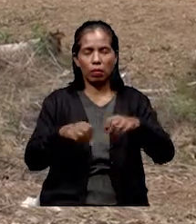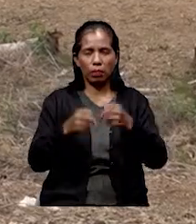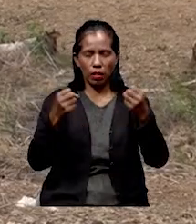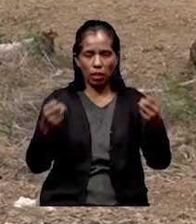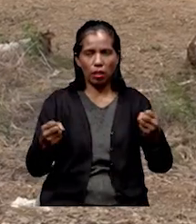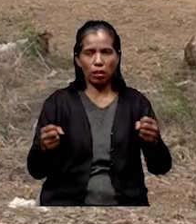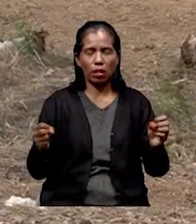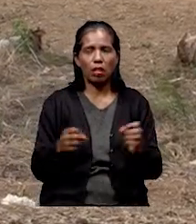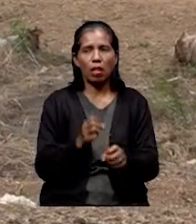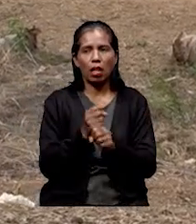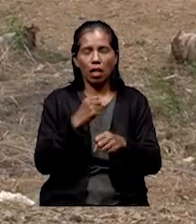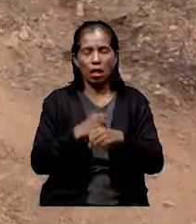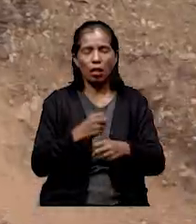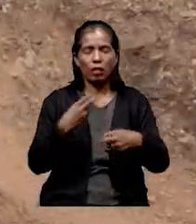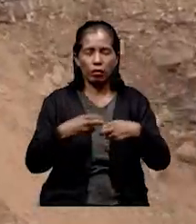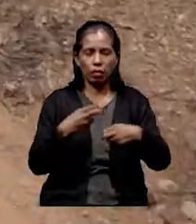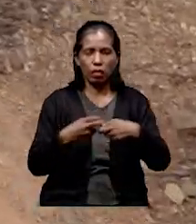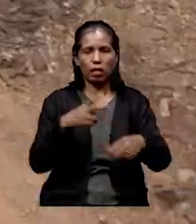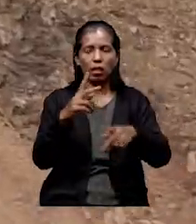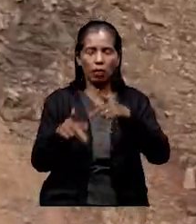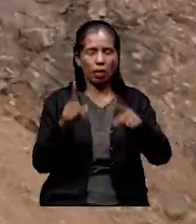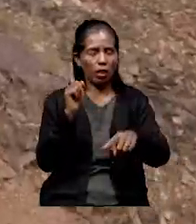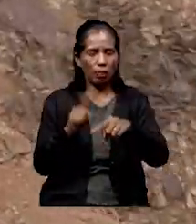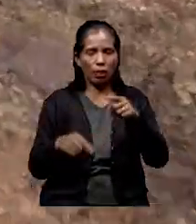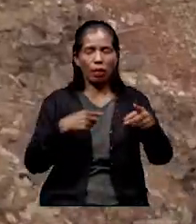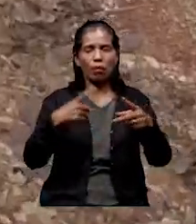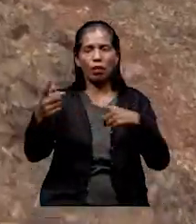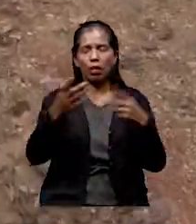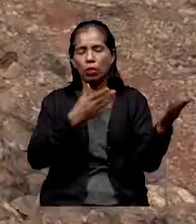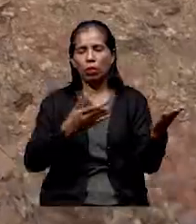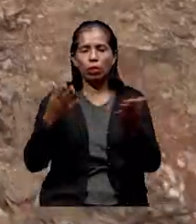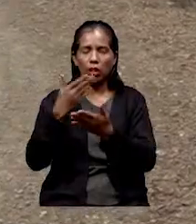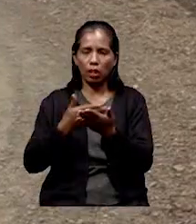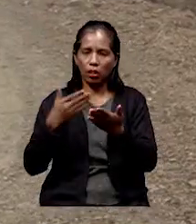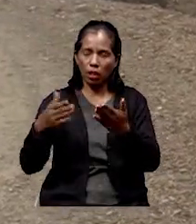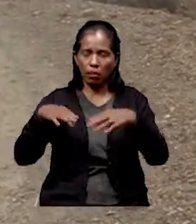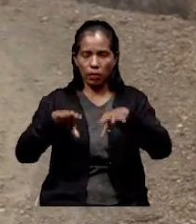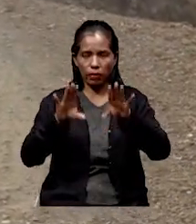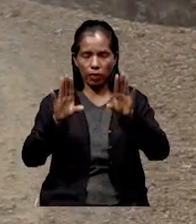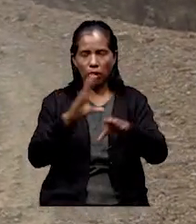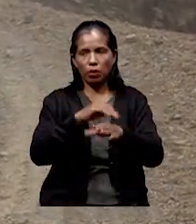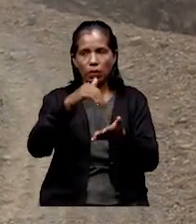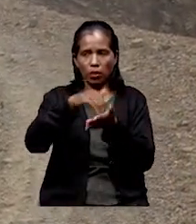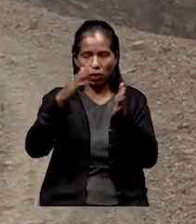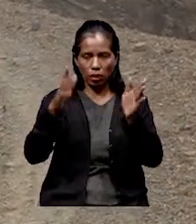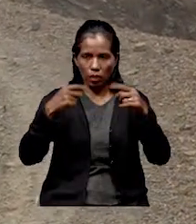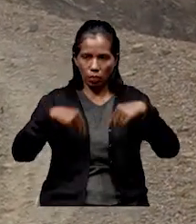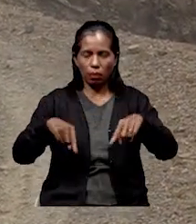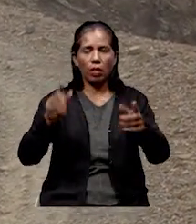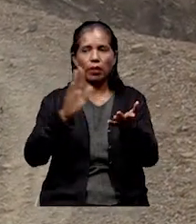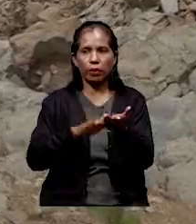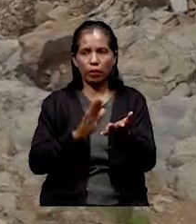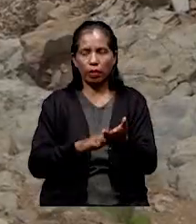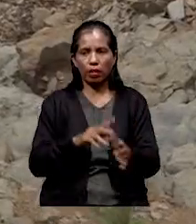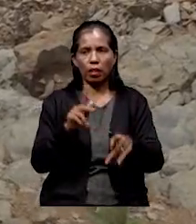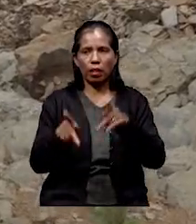kondisaun ladia kode dificulta movimento komunidade atulori produto ba merkado no estudante sira atau ba eskola. Nune